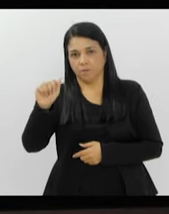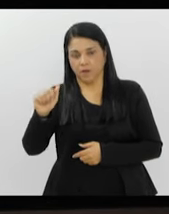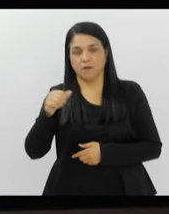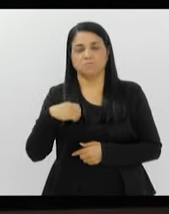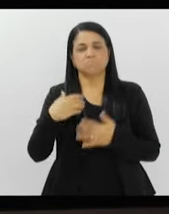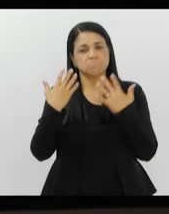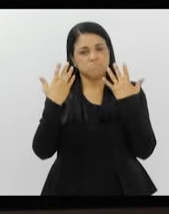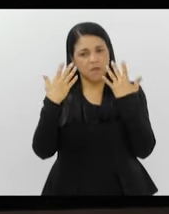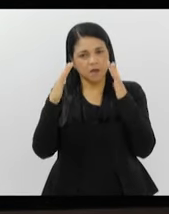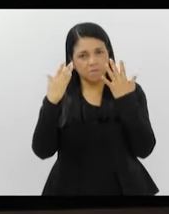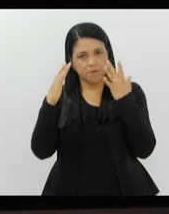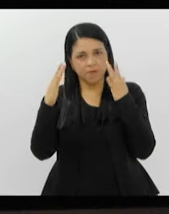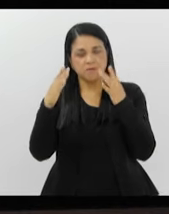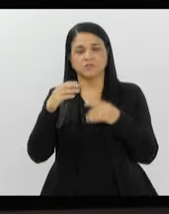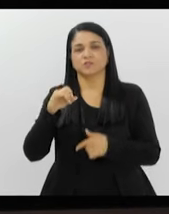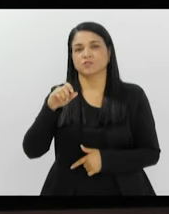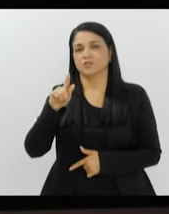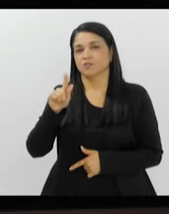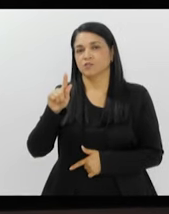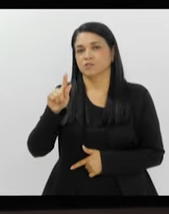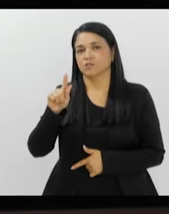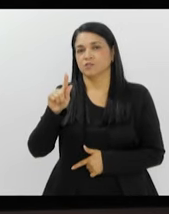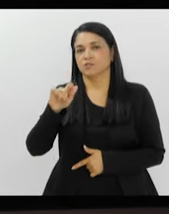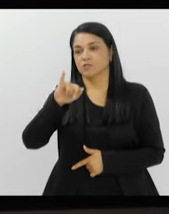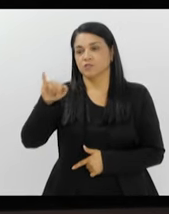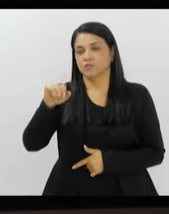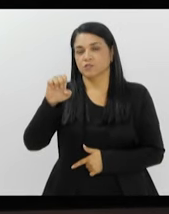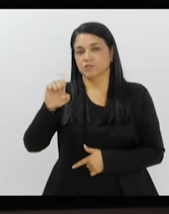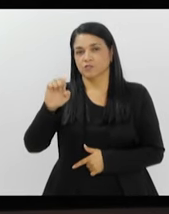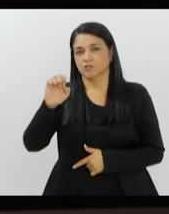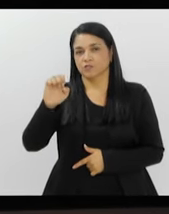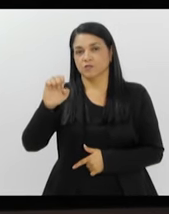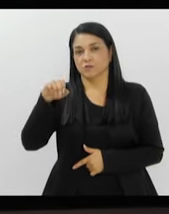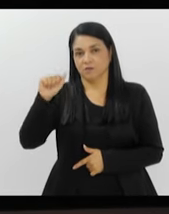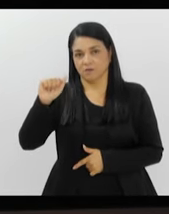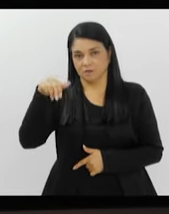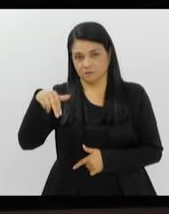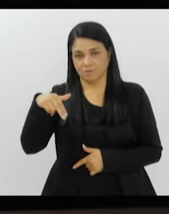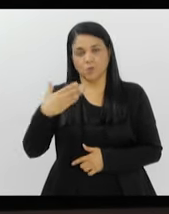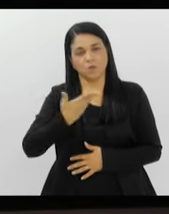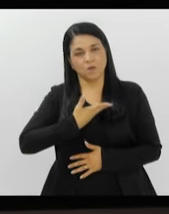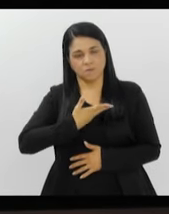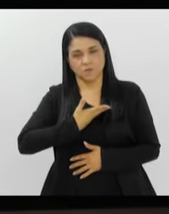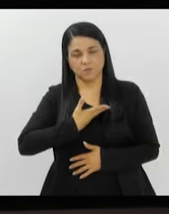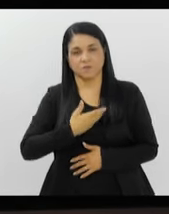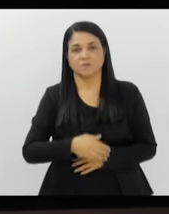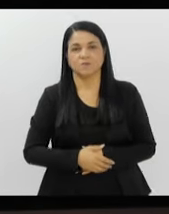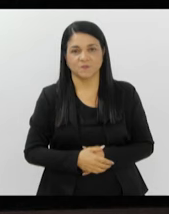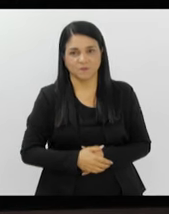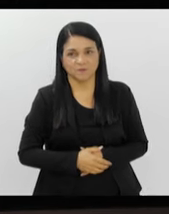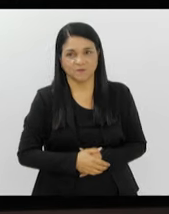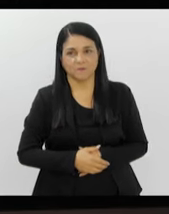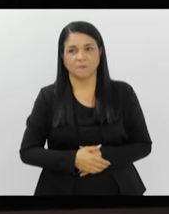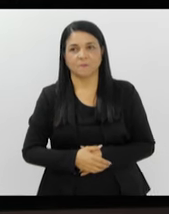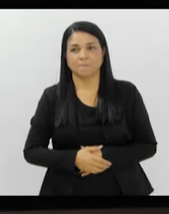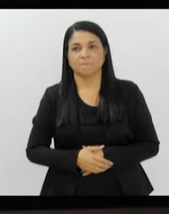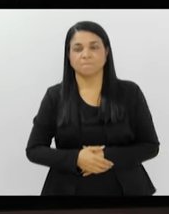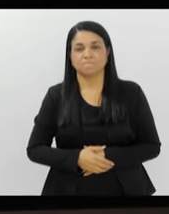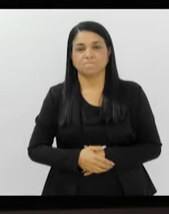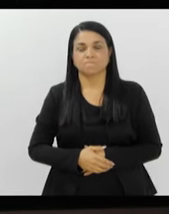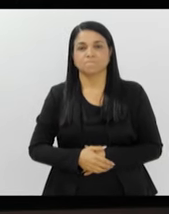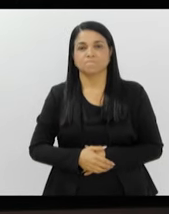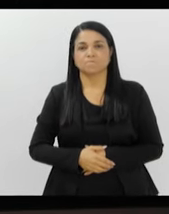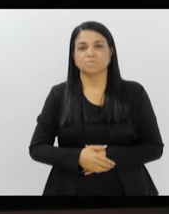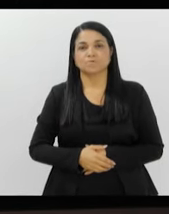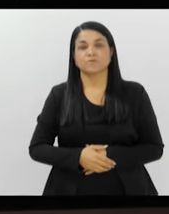mim um amigo de São José de Ubá bem ao